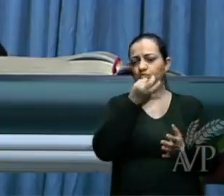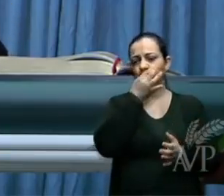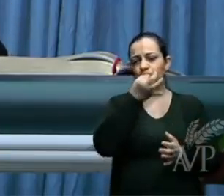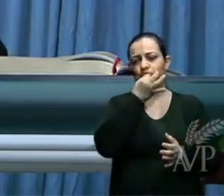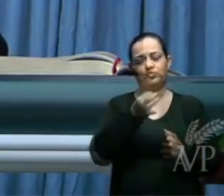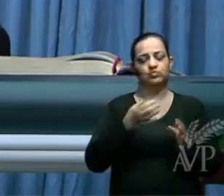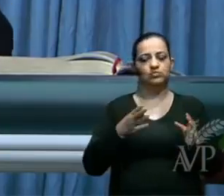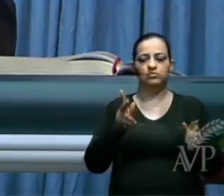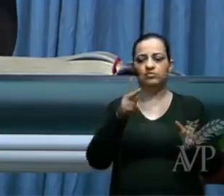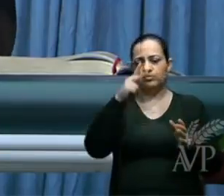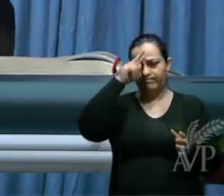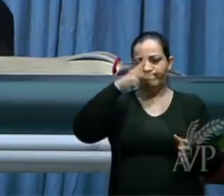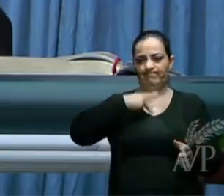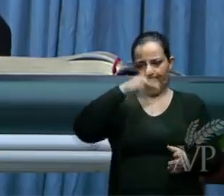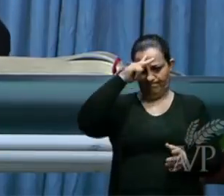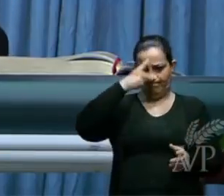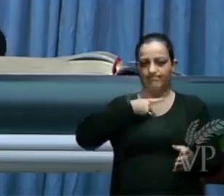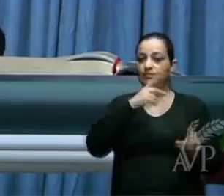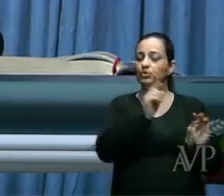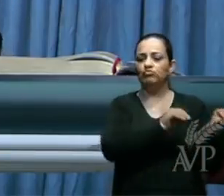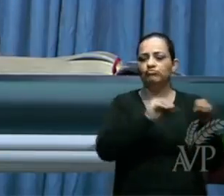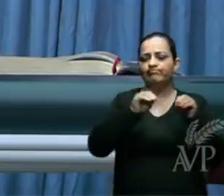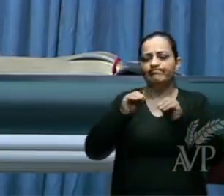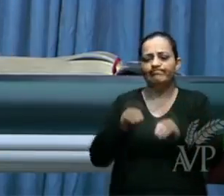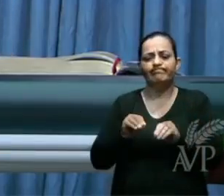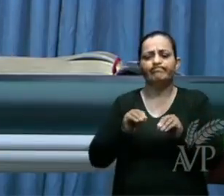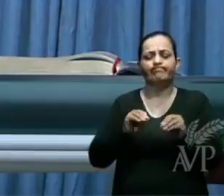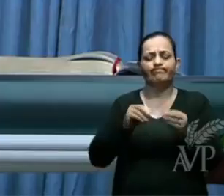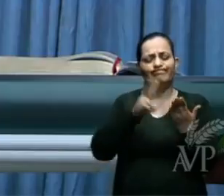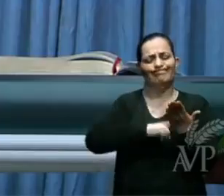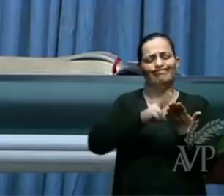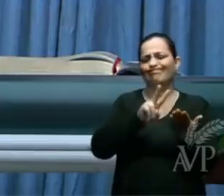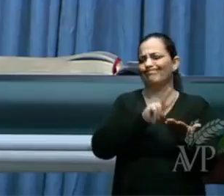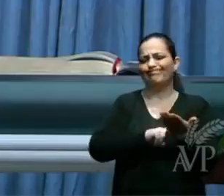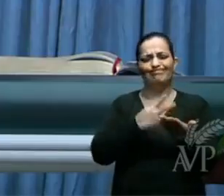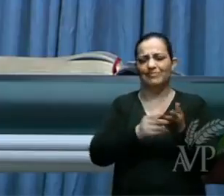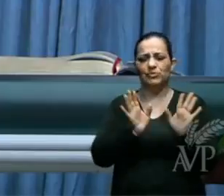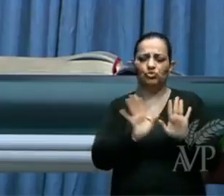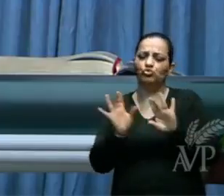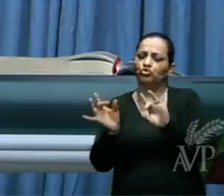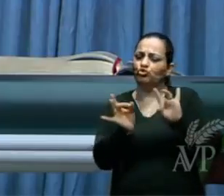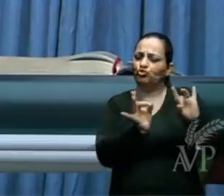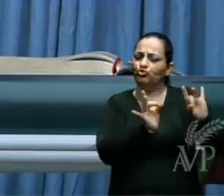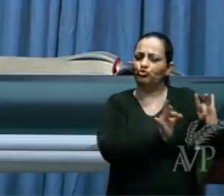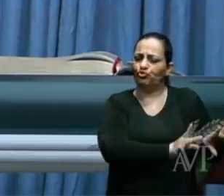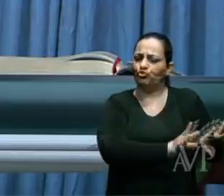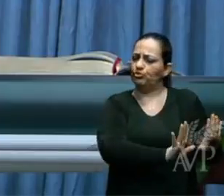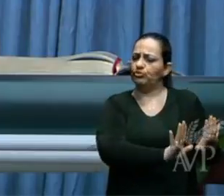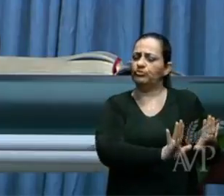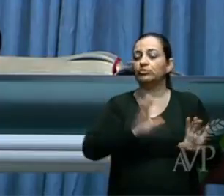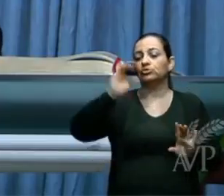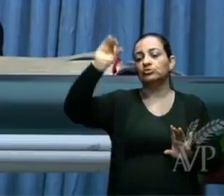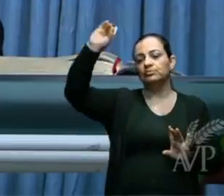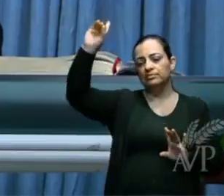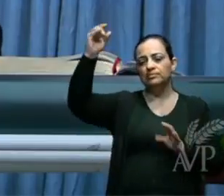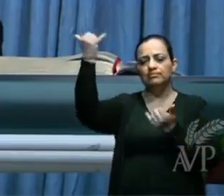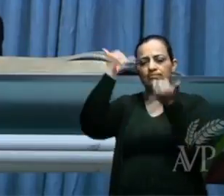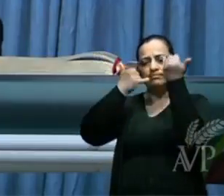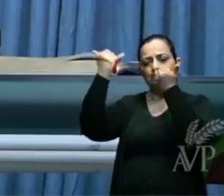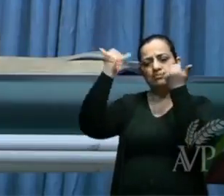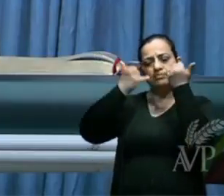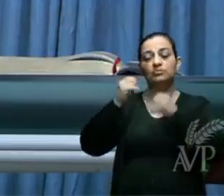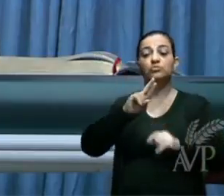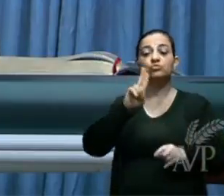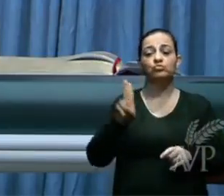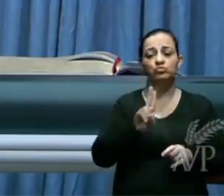interpretações não desloca e você a palavra deixa deus se deus usou